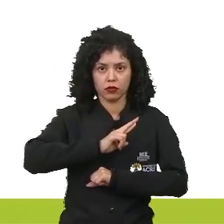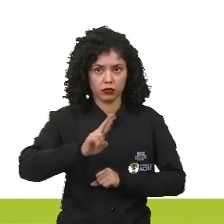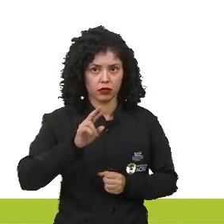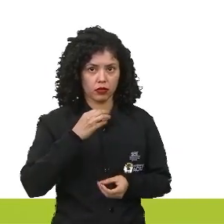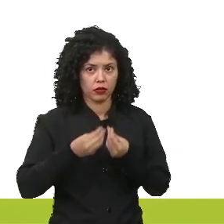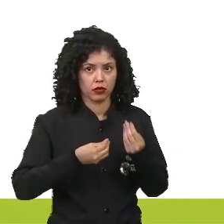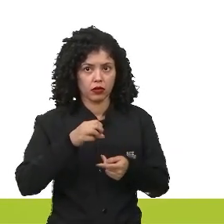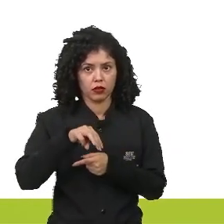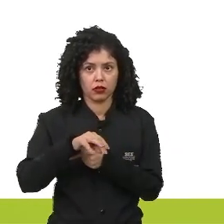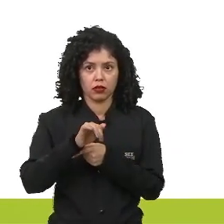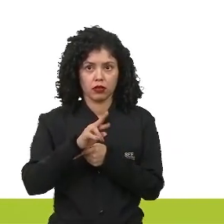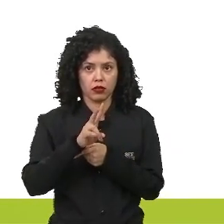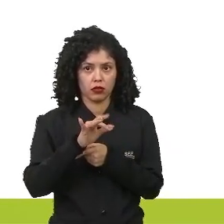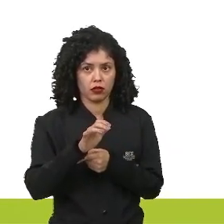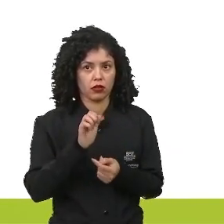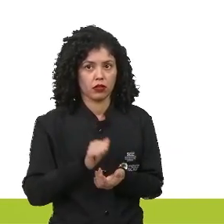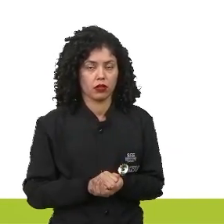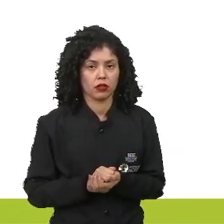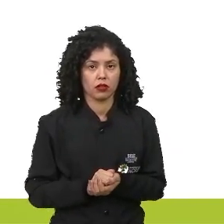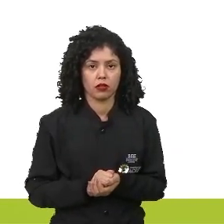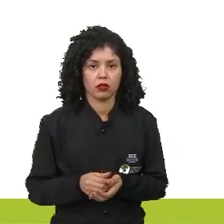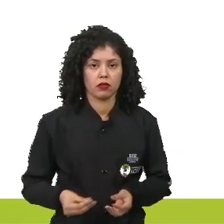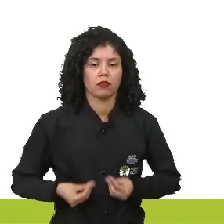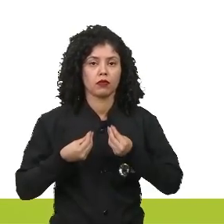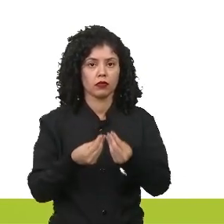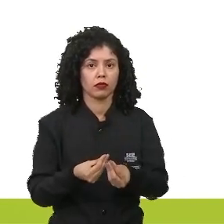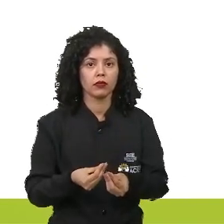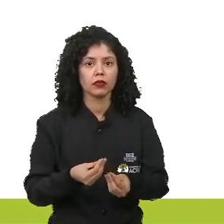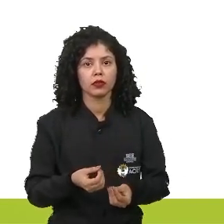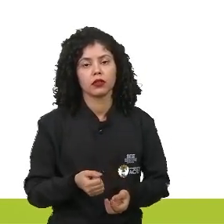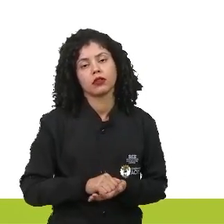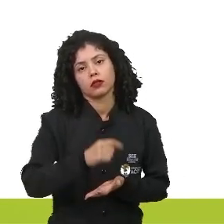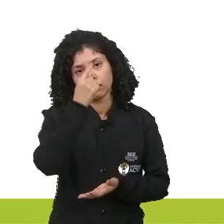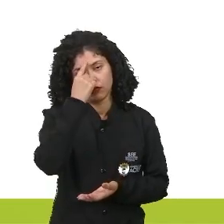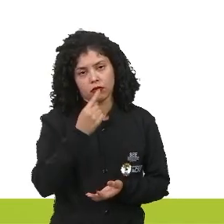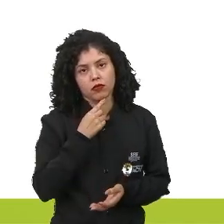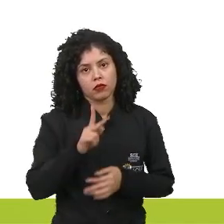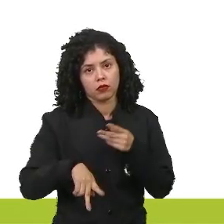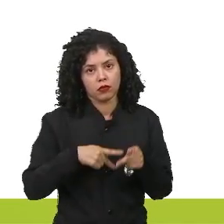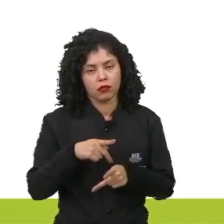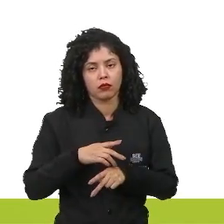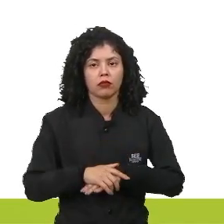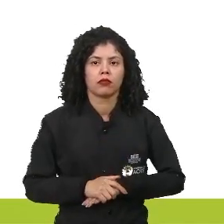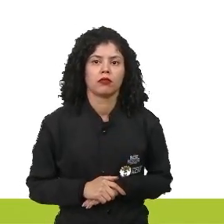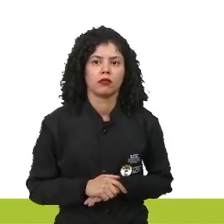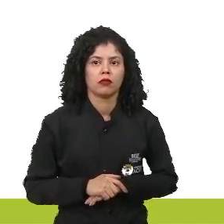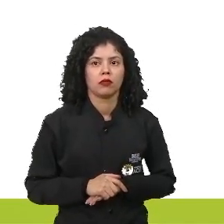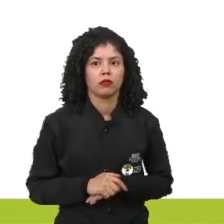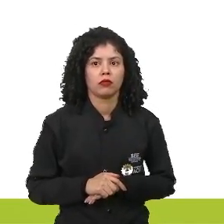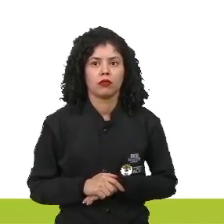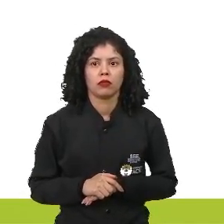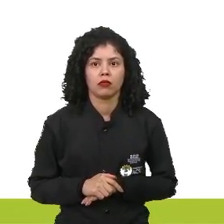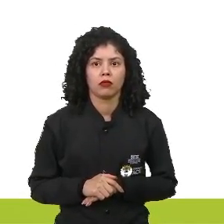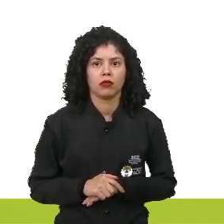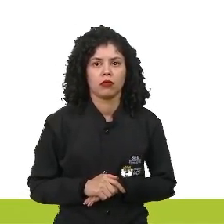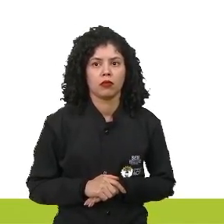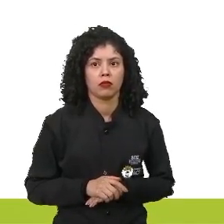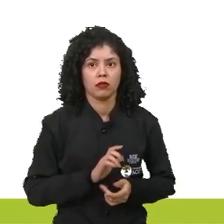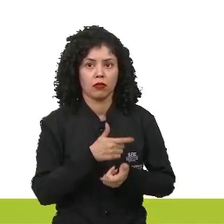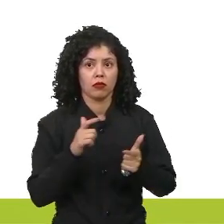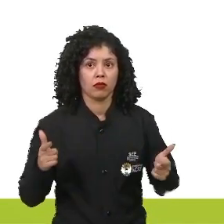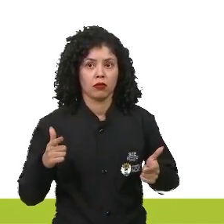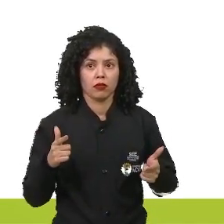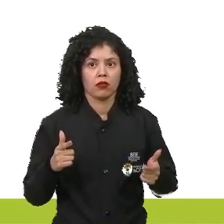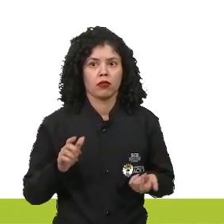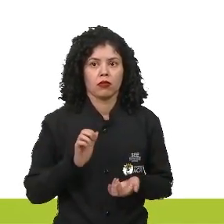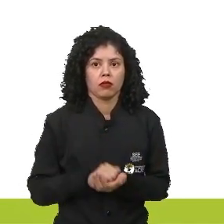como mártir, integrador, portador de uma imagem de povo inteiro. Eilo, o gigante da praça, o